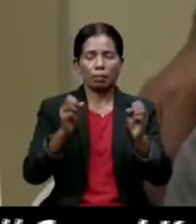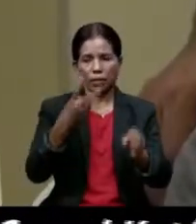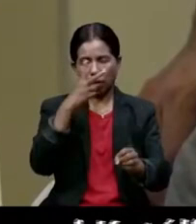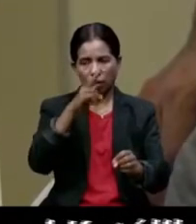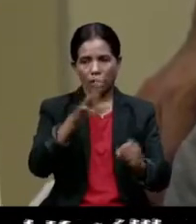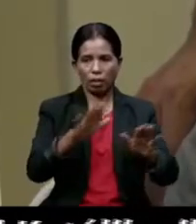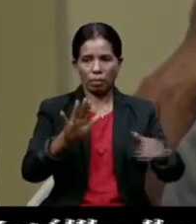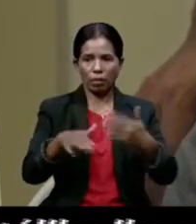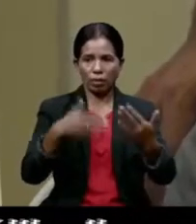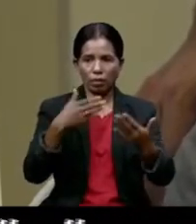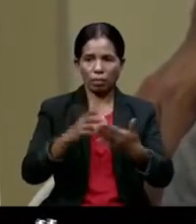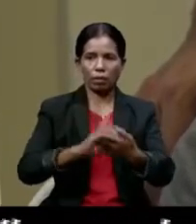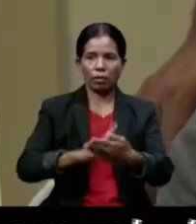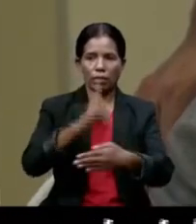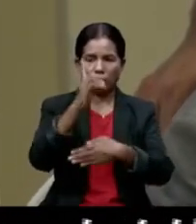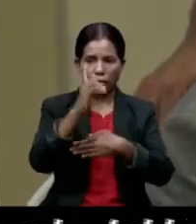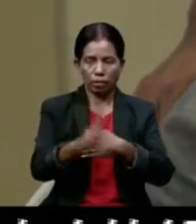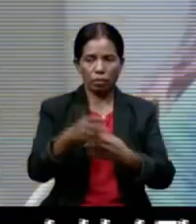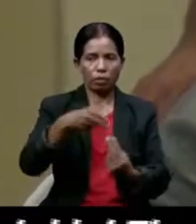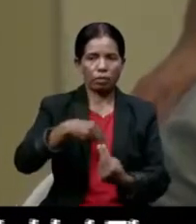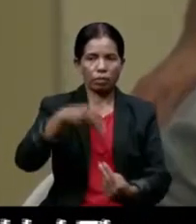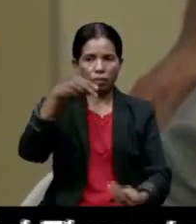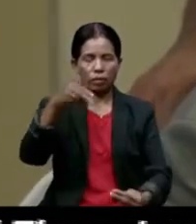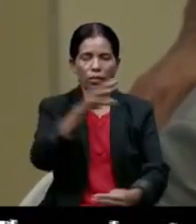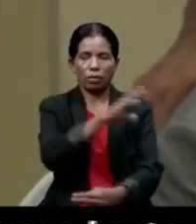la barixira no desenvolvimento, nutrição,